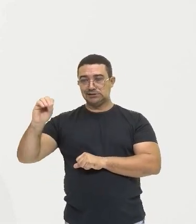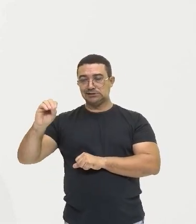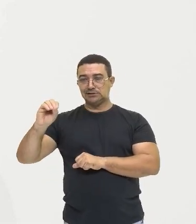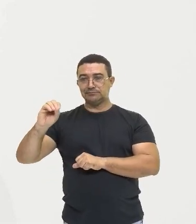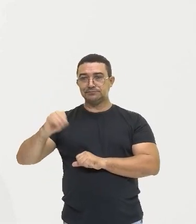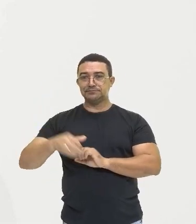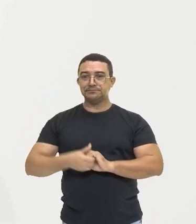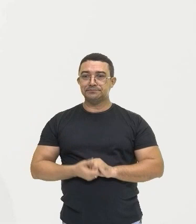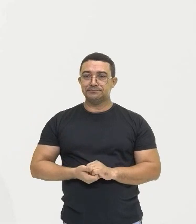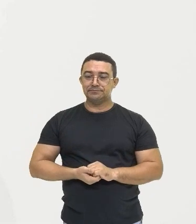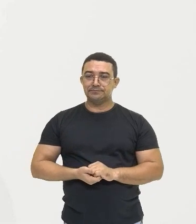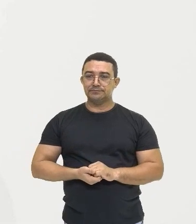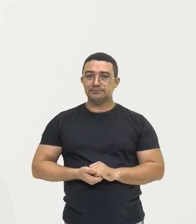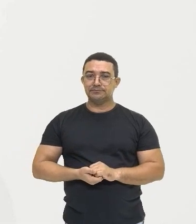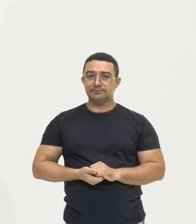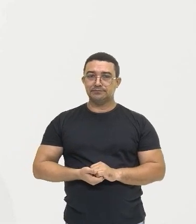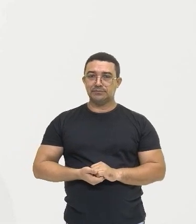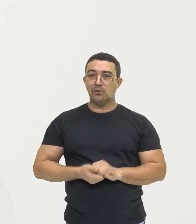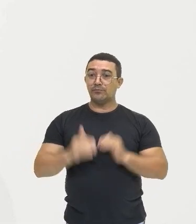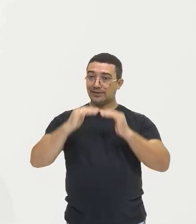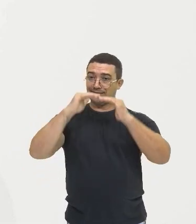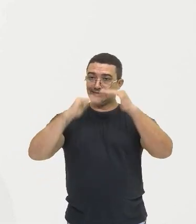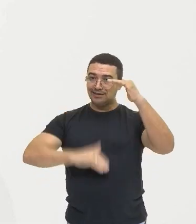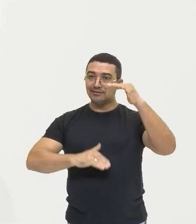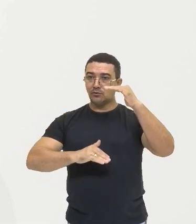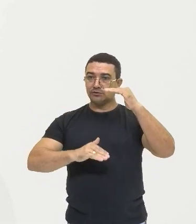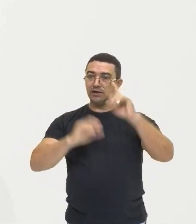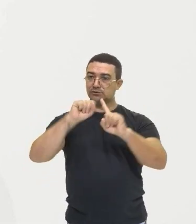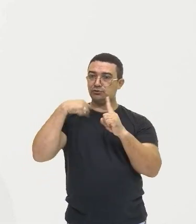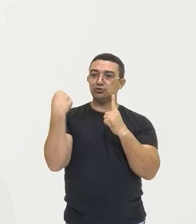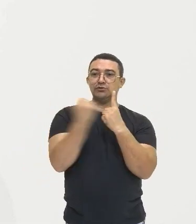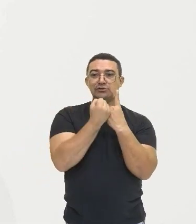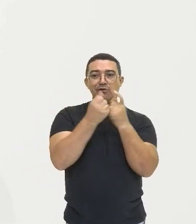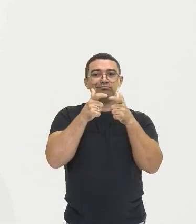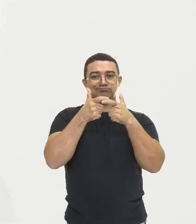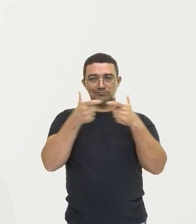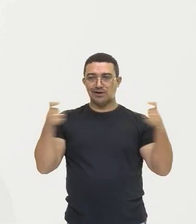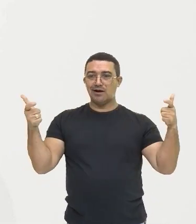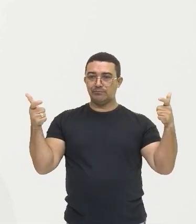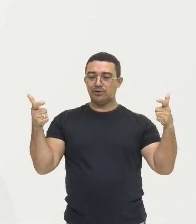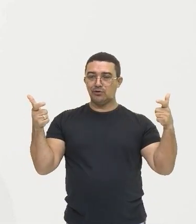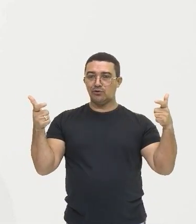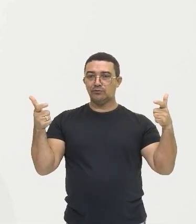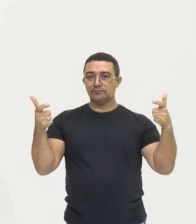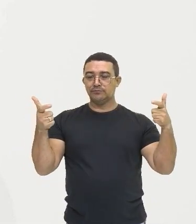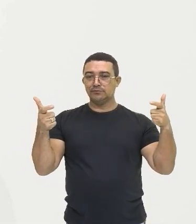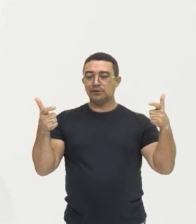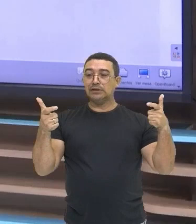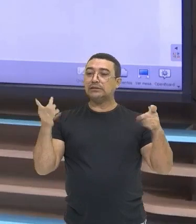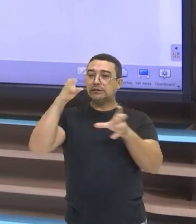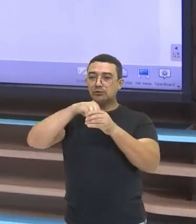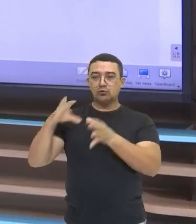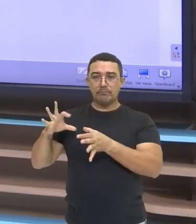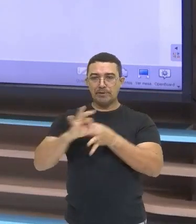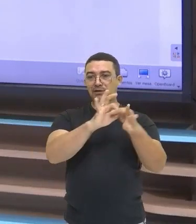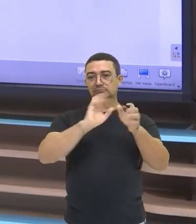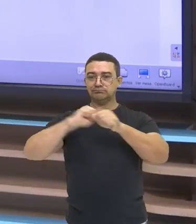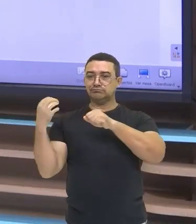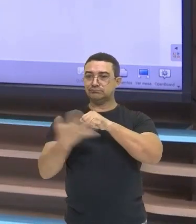0,663. Olha só, então a desigualdade ela se ampliou nesse contexto de pandemia.